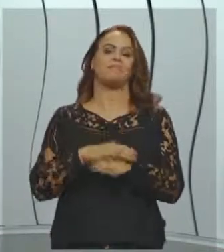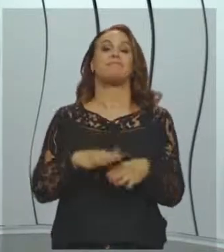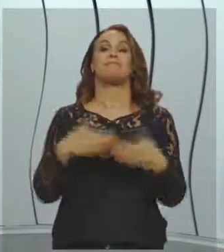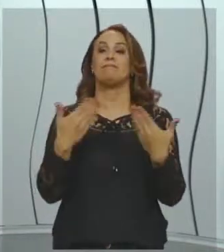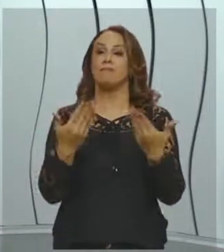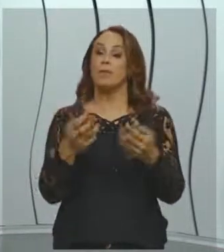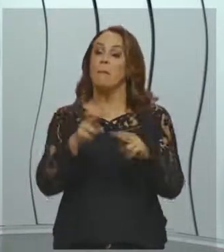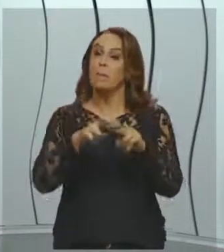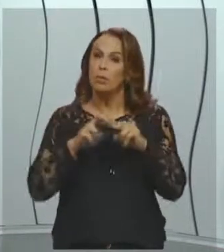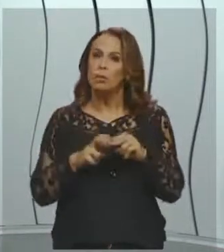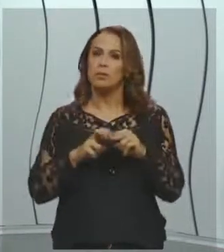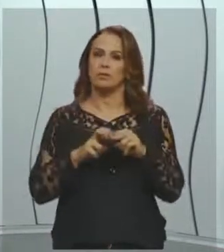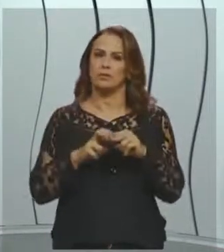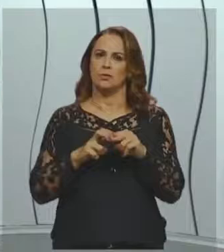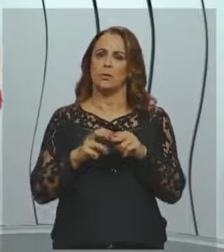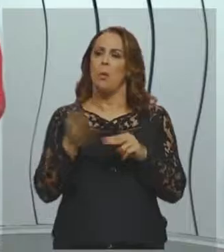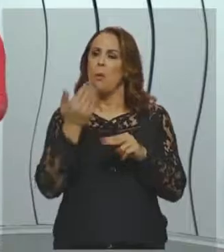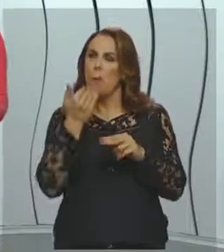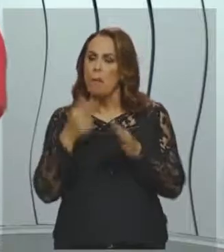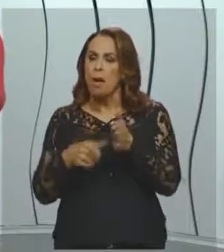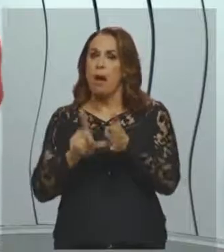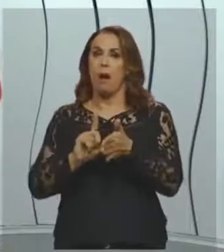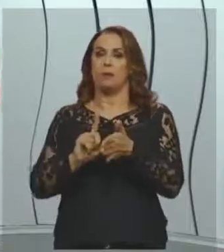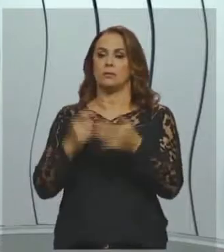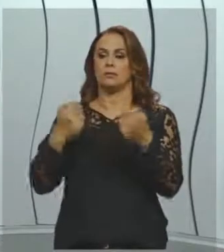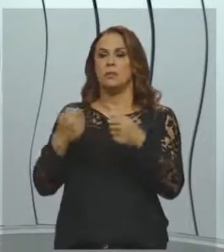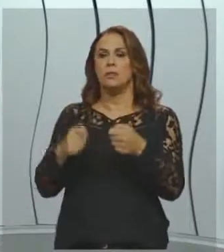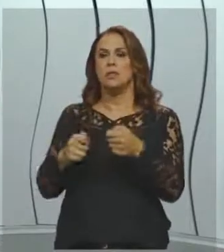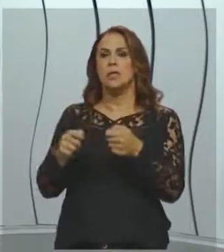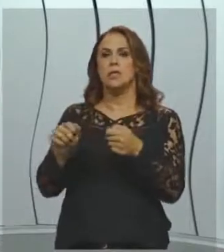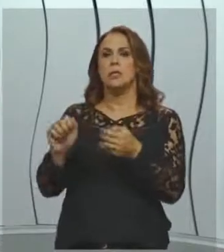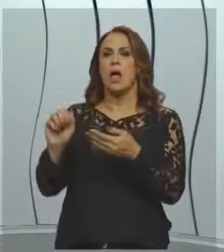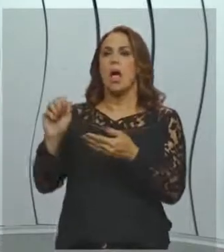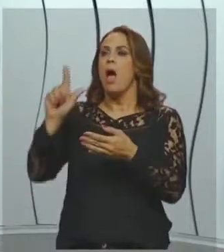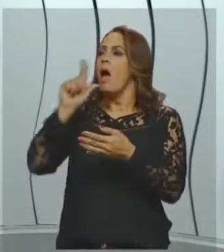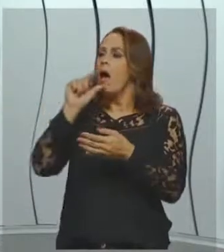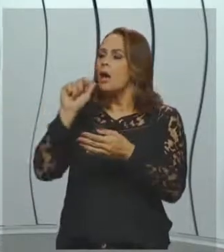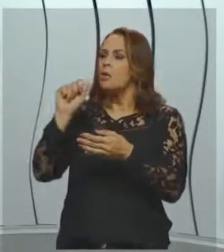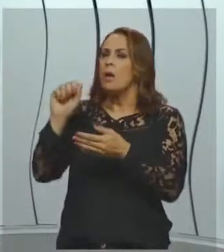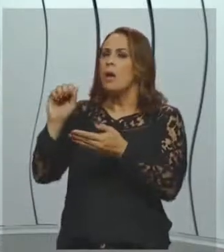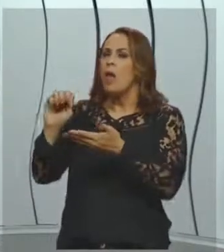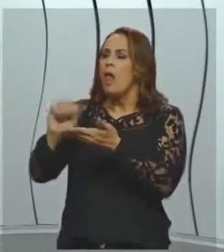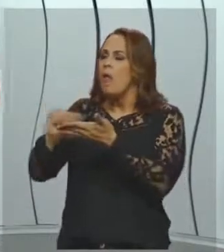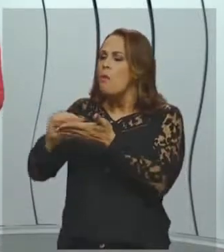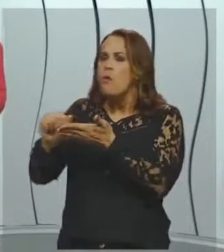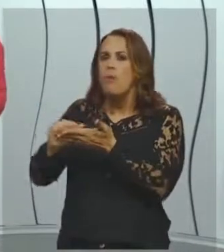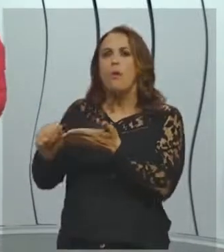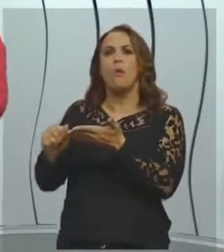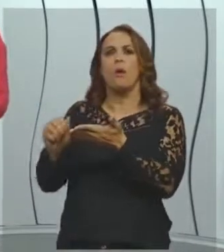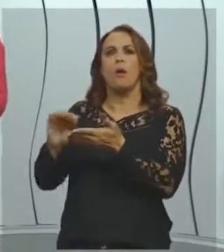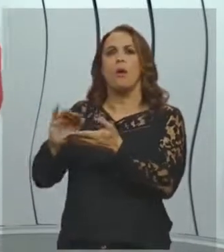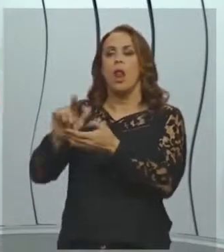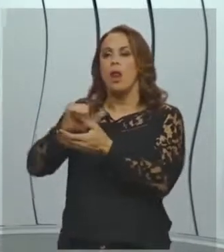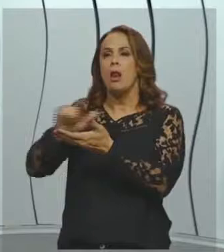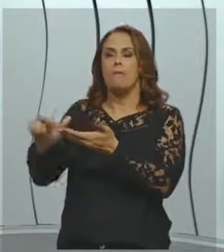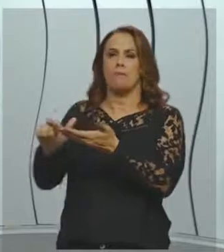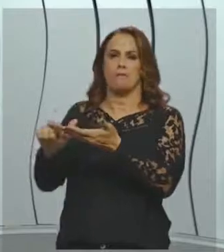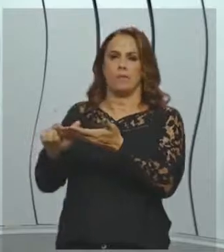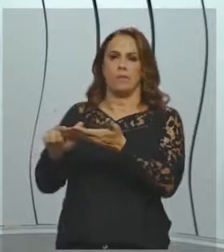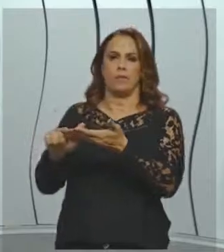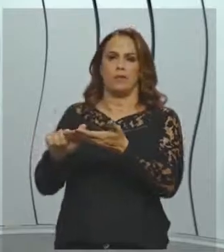os alimentos sempre limpos, higienizados, tampados, para evitar a